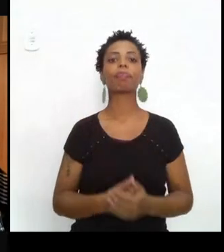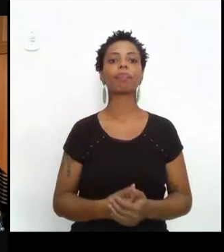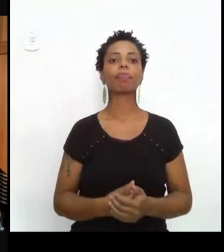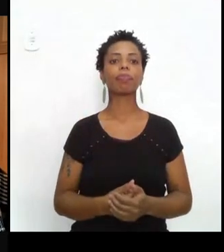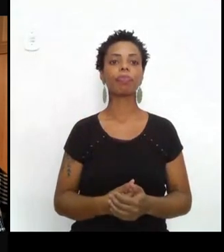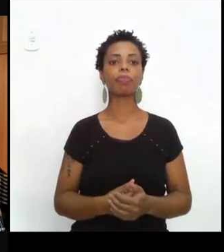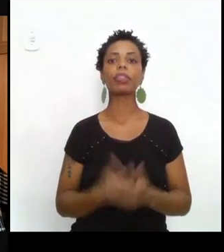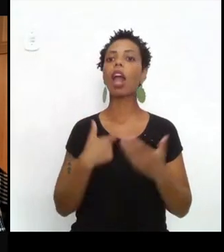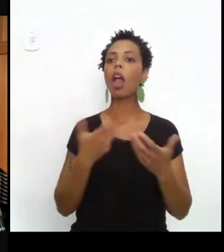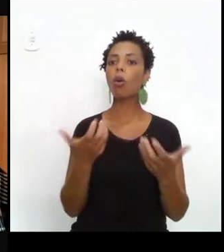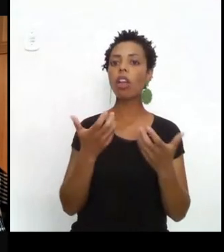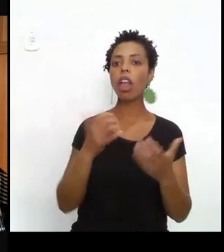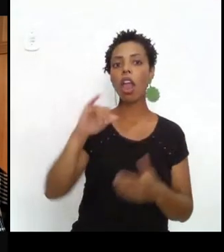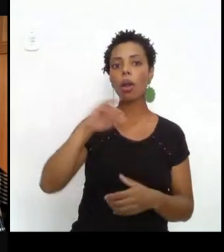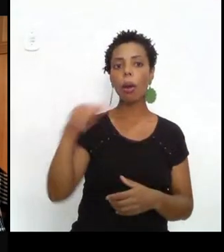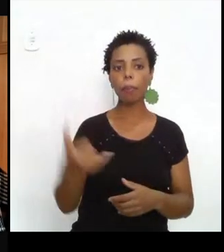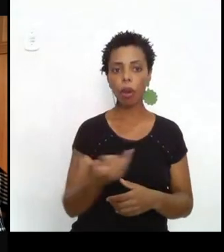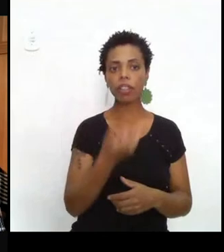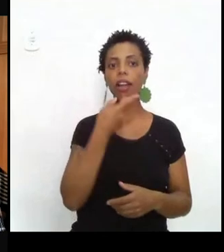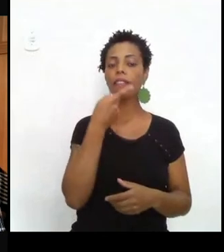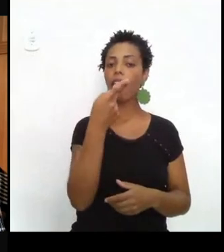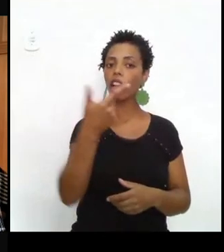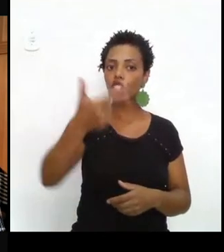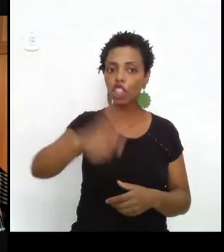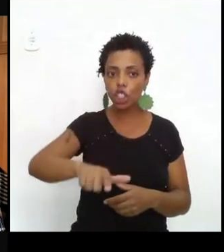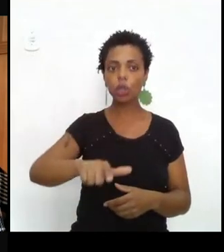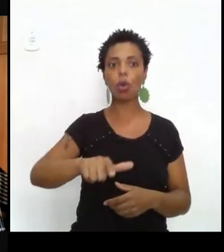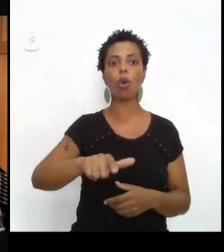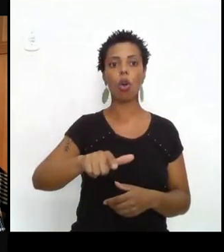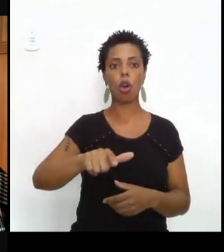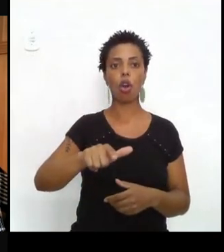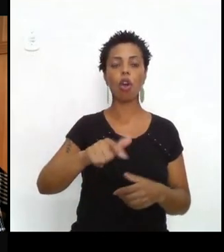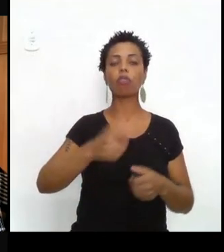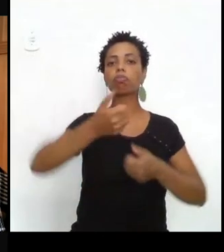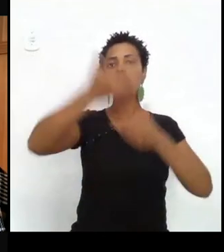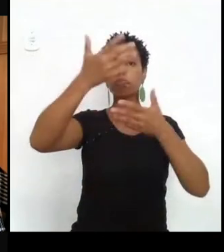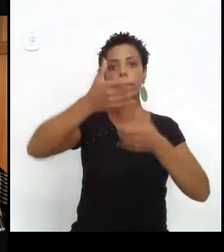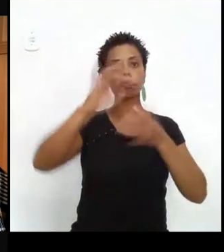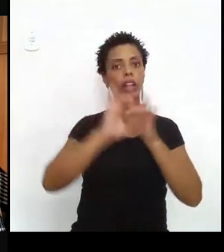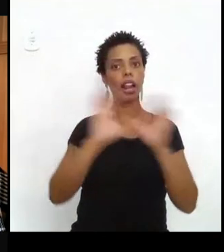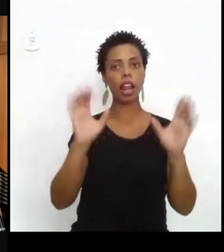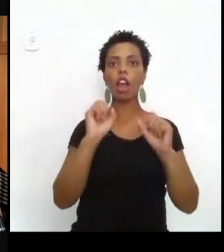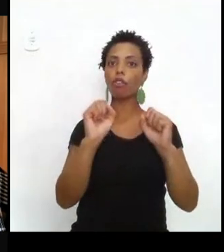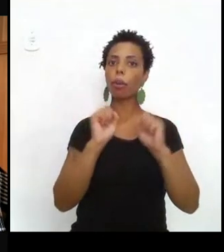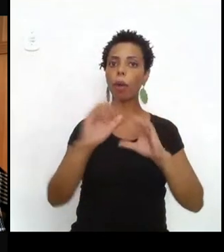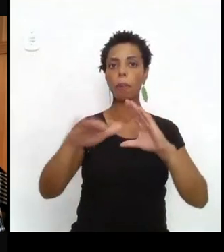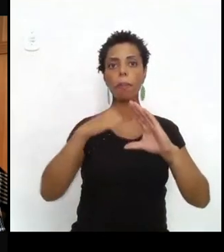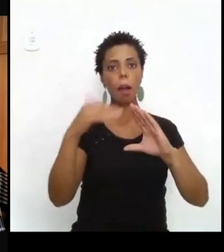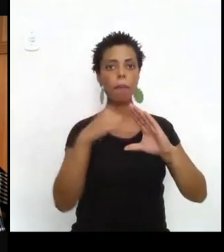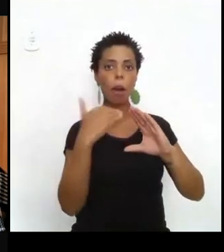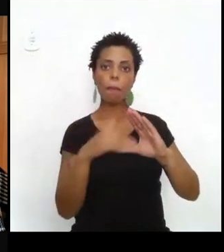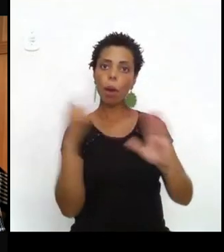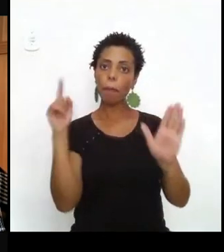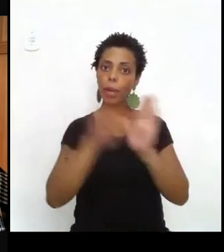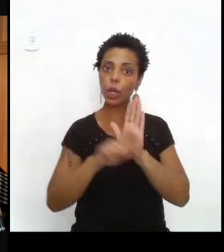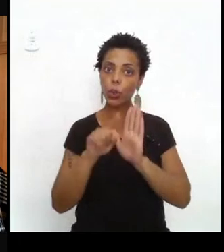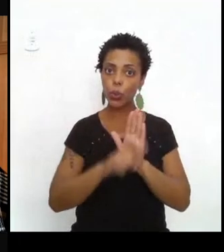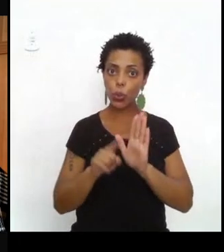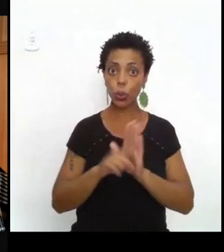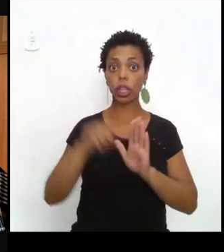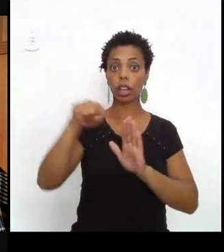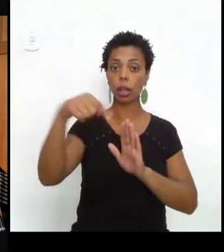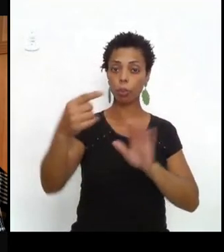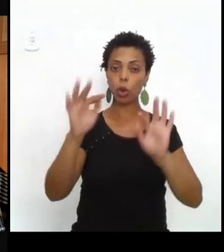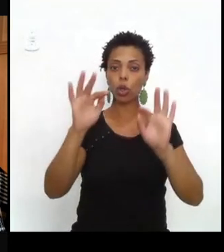quero aproveitar para dizer de novo que o chat está aberto para todo mundo deixar suas perguntas ao final